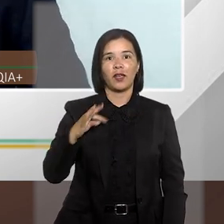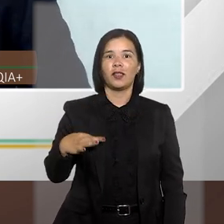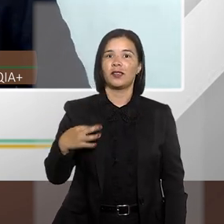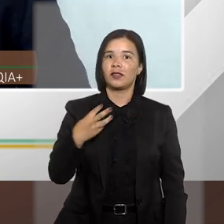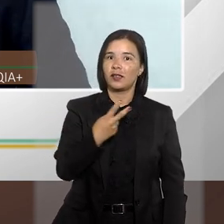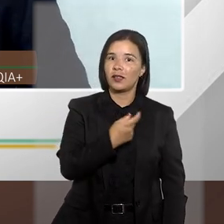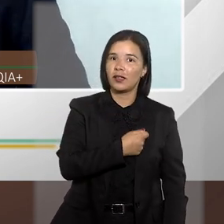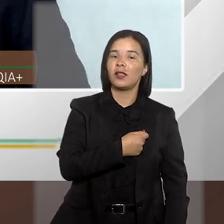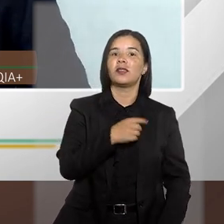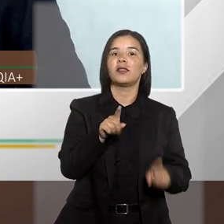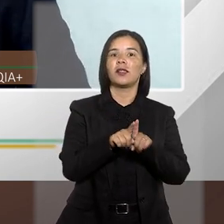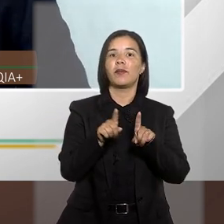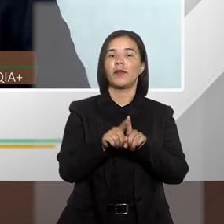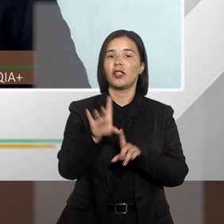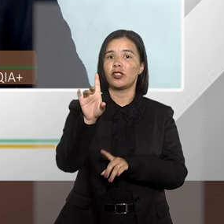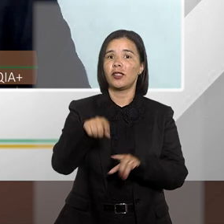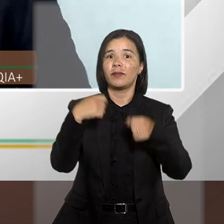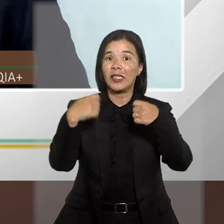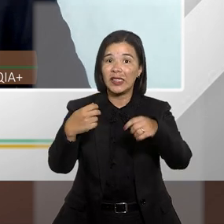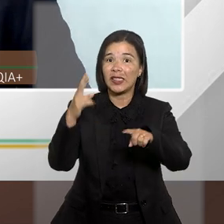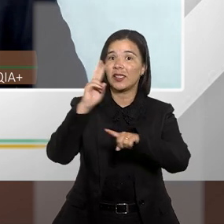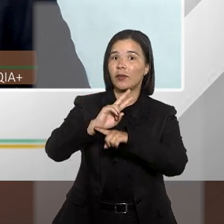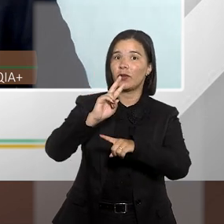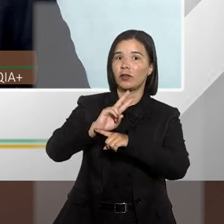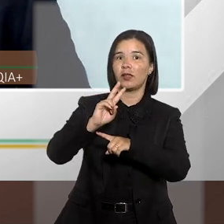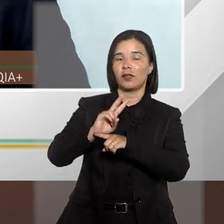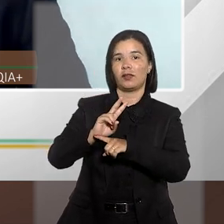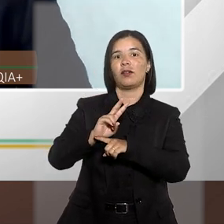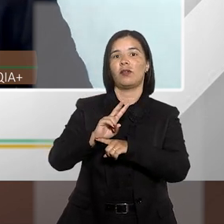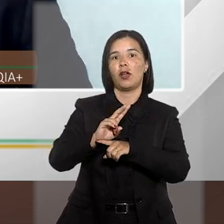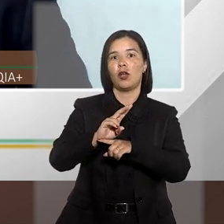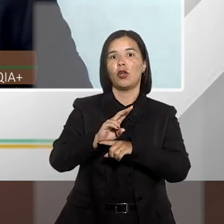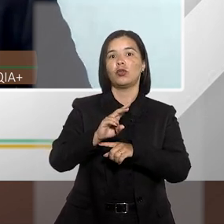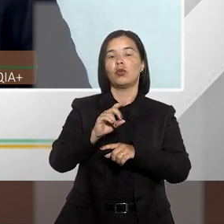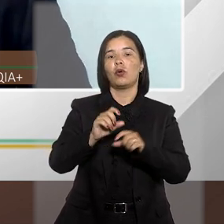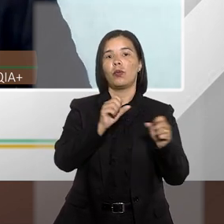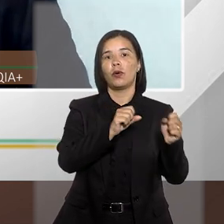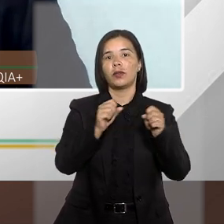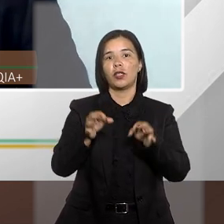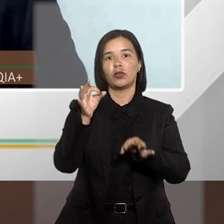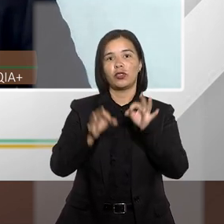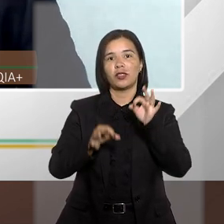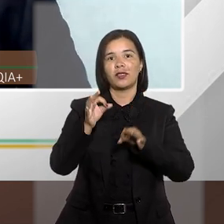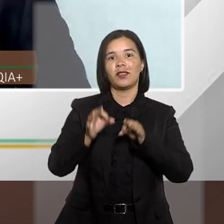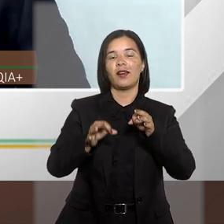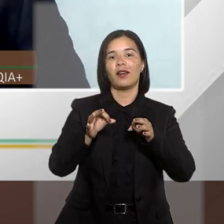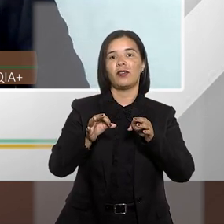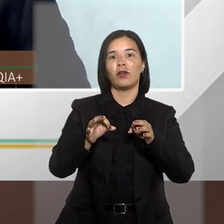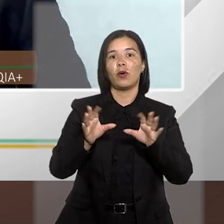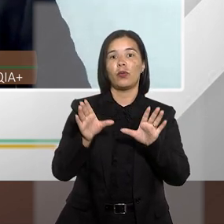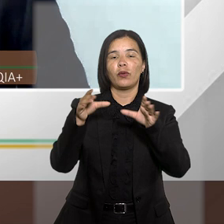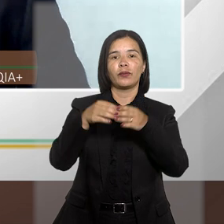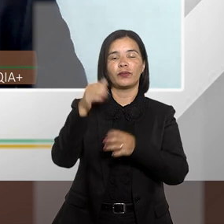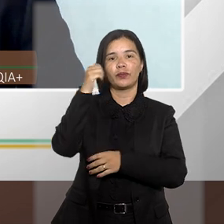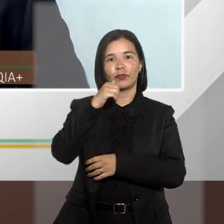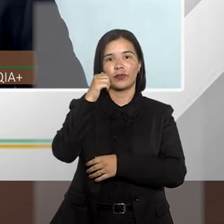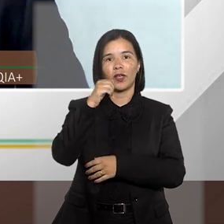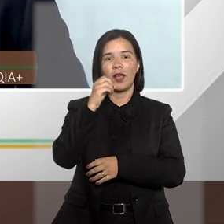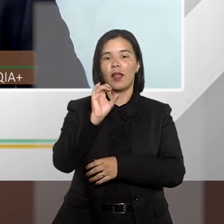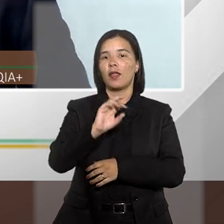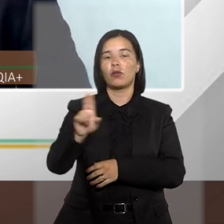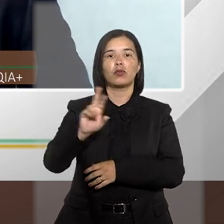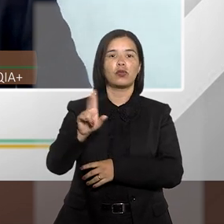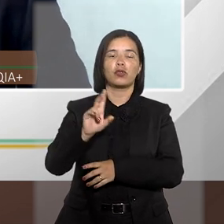mulheres e que precisam desse tipo de proteção também, que foi concedida pelo Poder Judiciário para o conjunto das mulheres, e não apenas para as